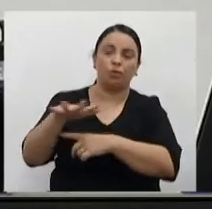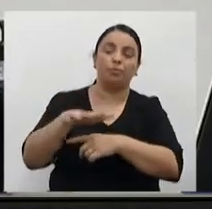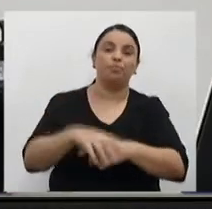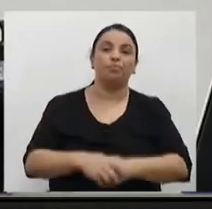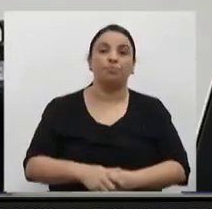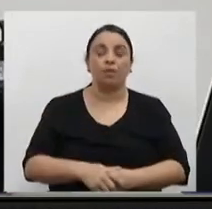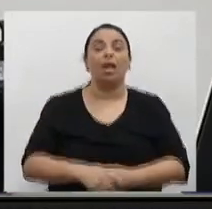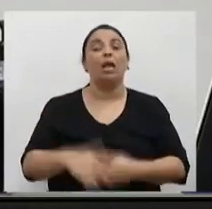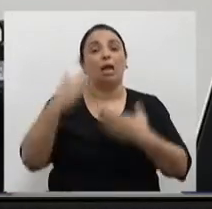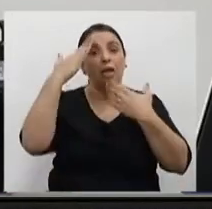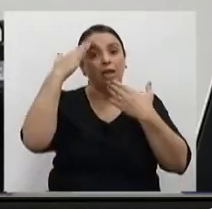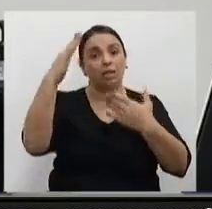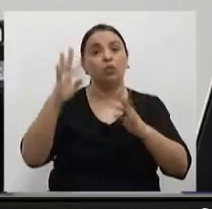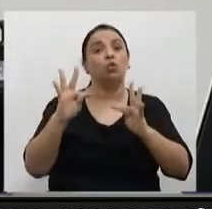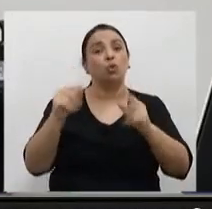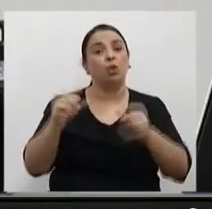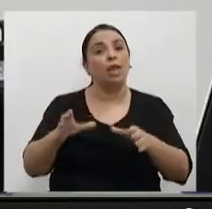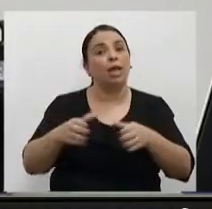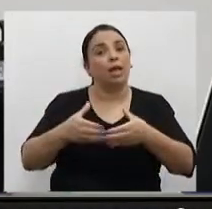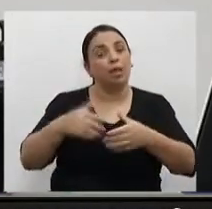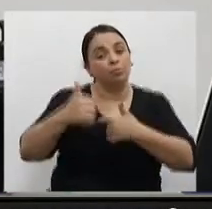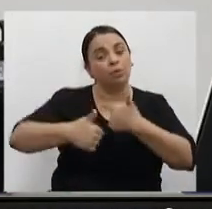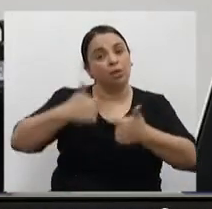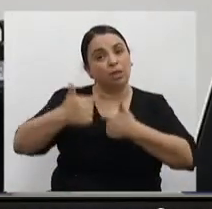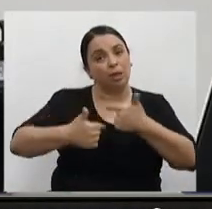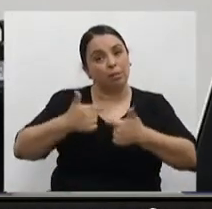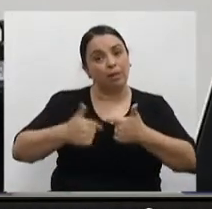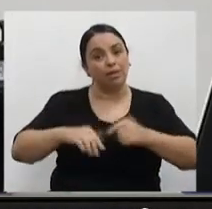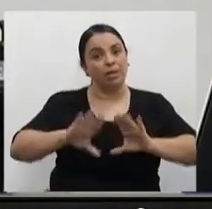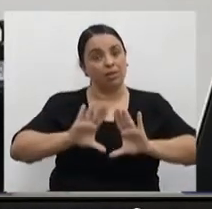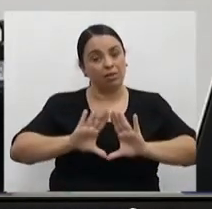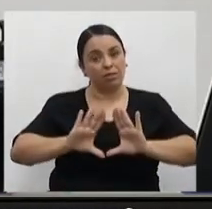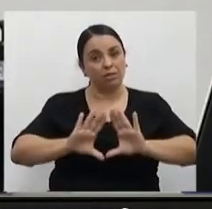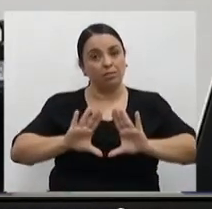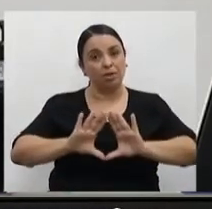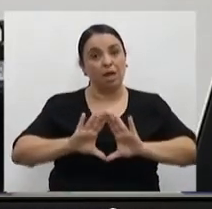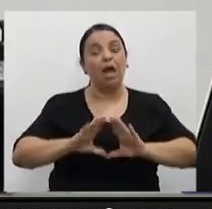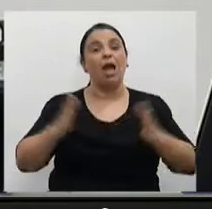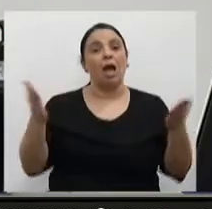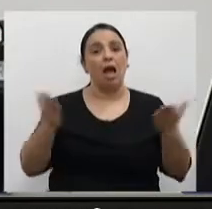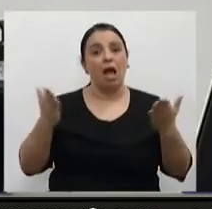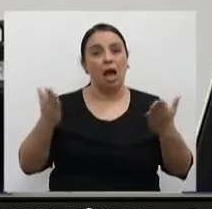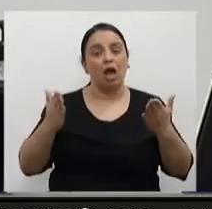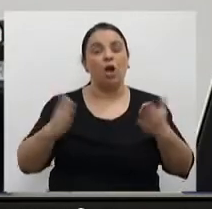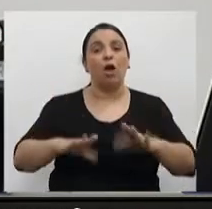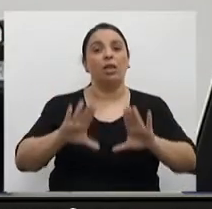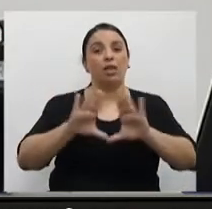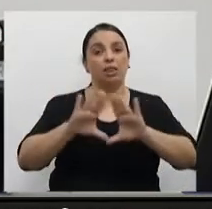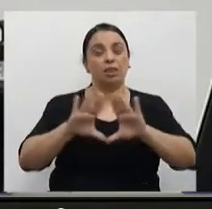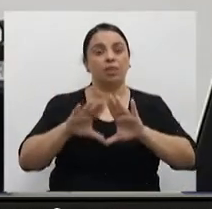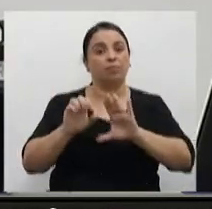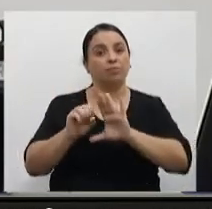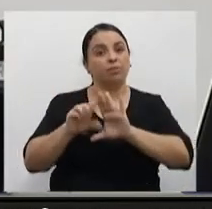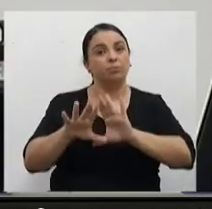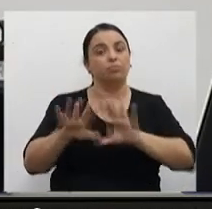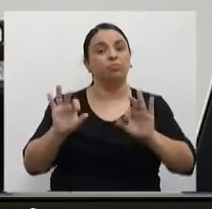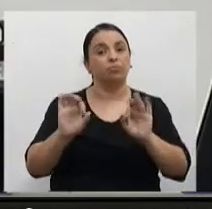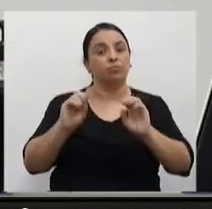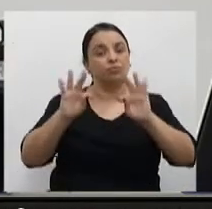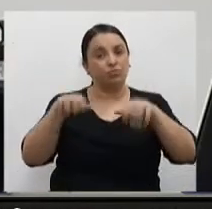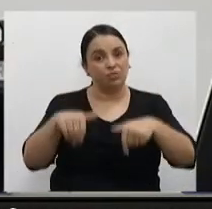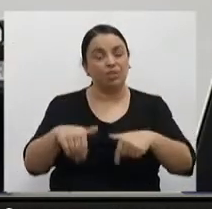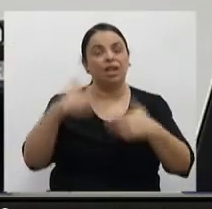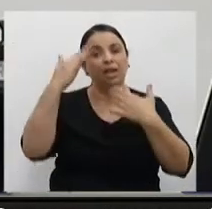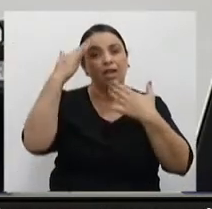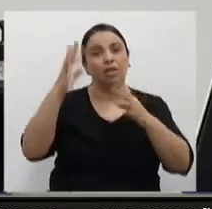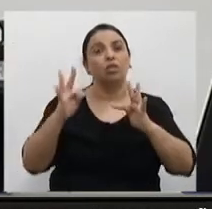audiência está sendo transmitida aí pela TV Assembleia, está encerrando agora a transmissão via TV Assembleia. Agradeço todos os mineiros que